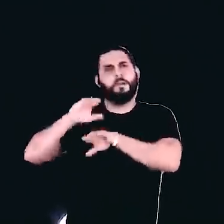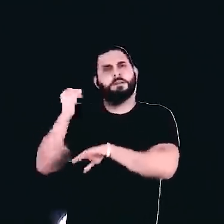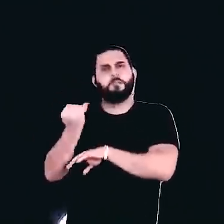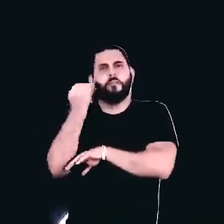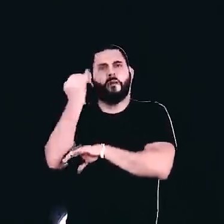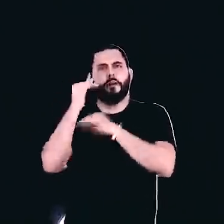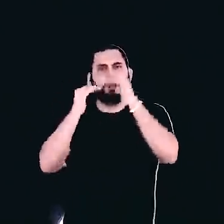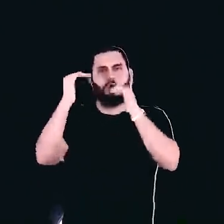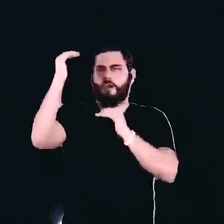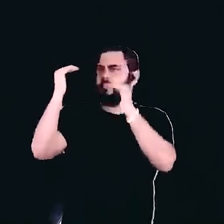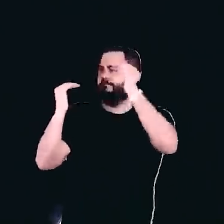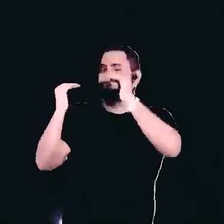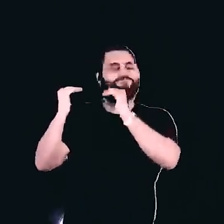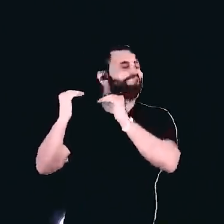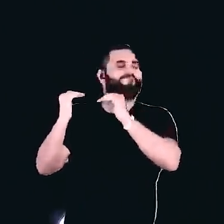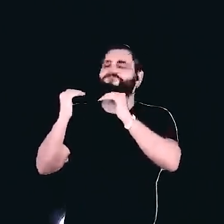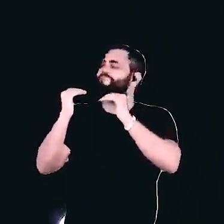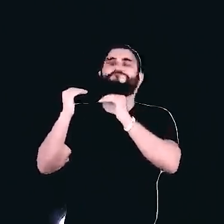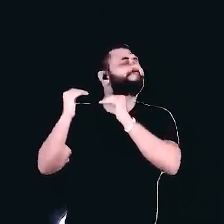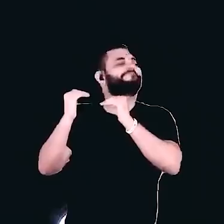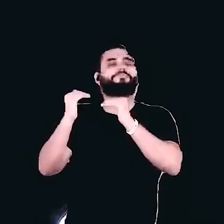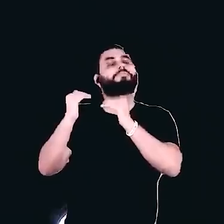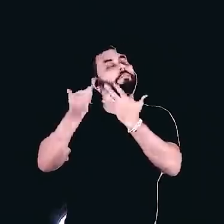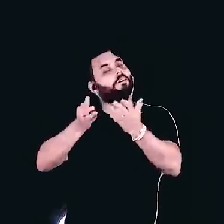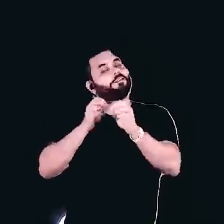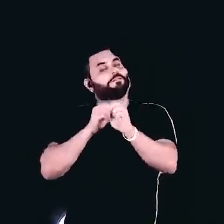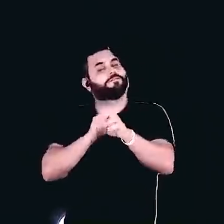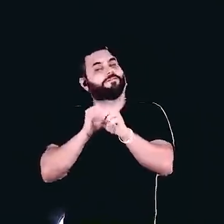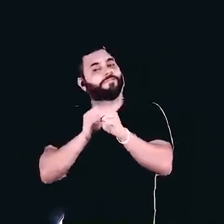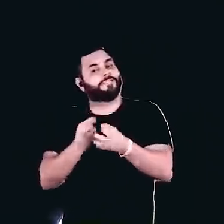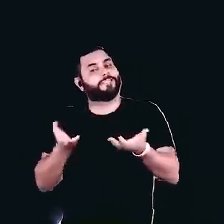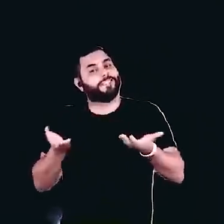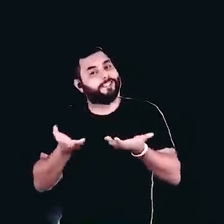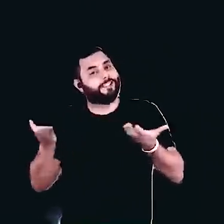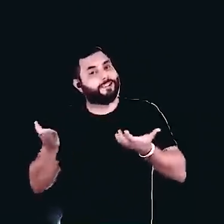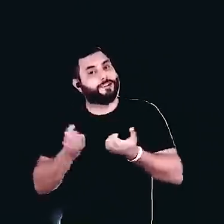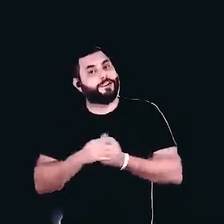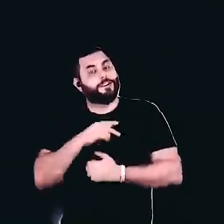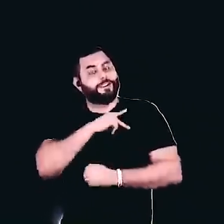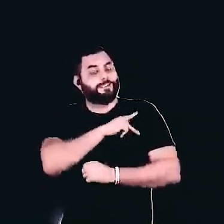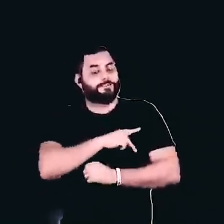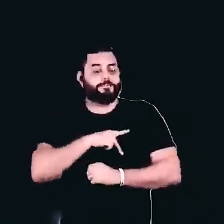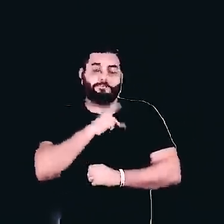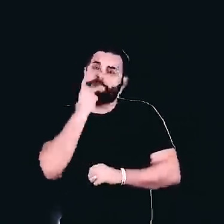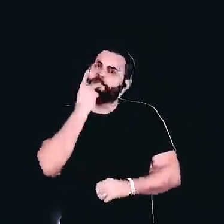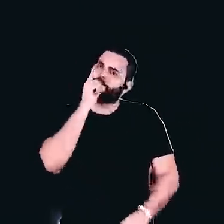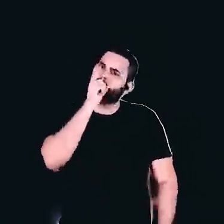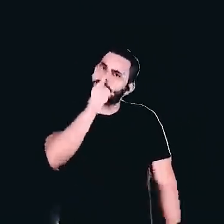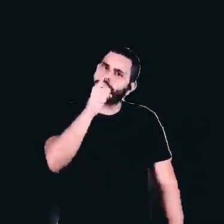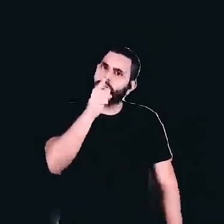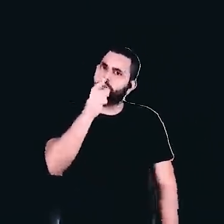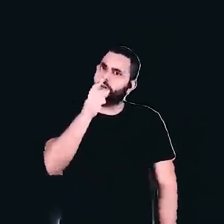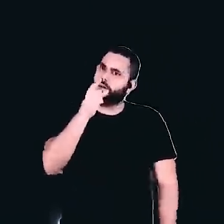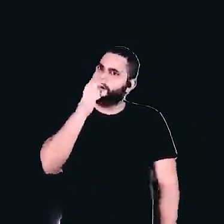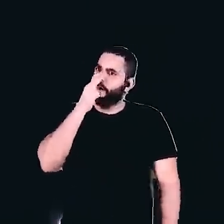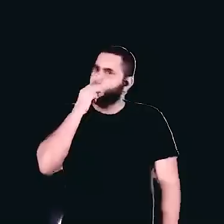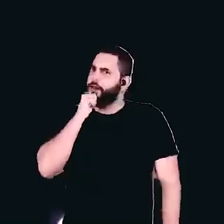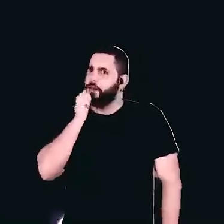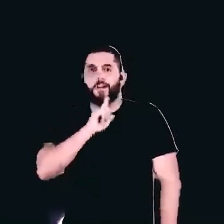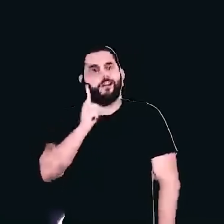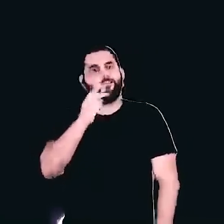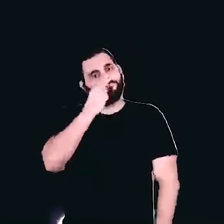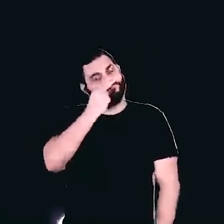do que as outras. Era uma lição. E eu acho que essa lição que Paulo deixou, vamos falar a verdade, não foi nem para o não crente, foi para os crentes